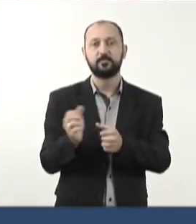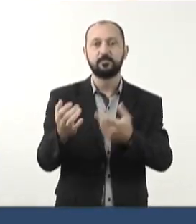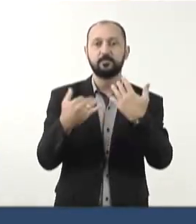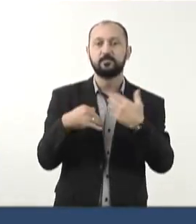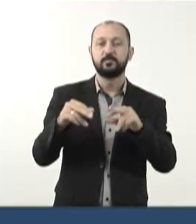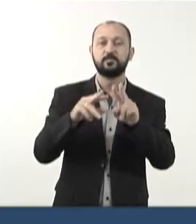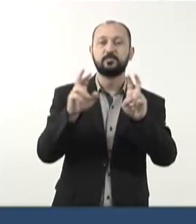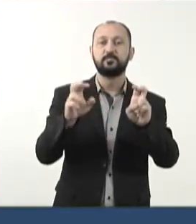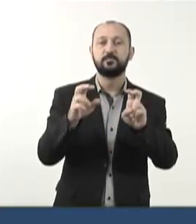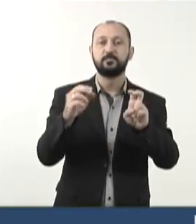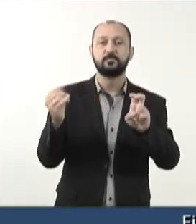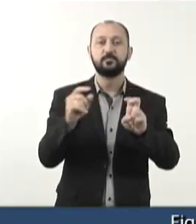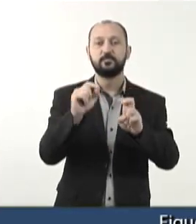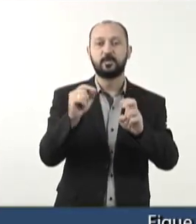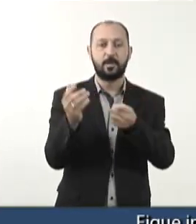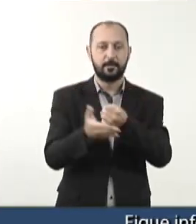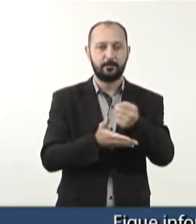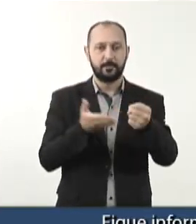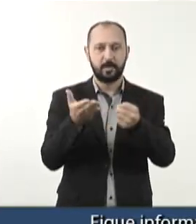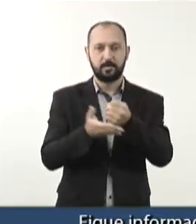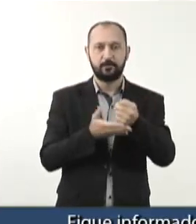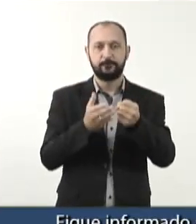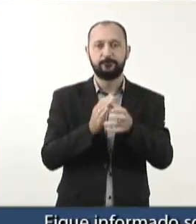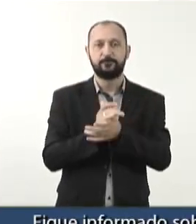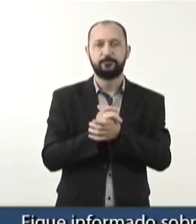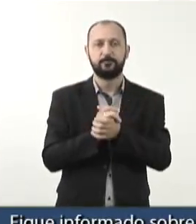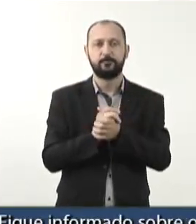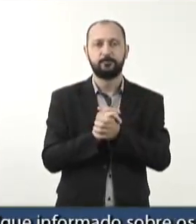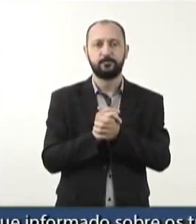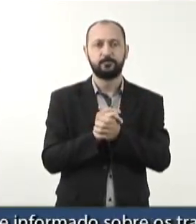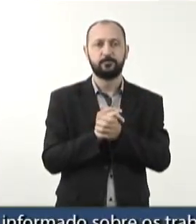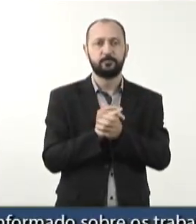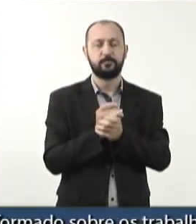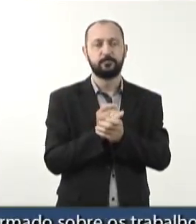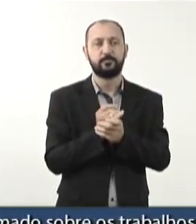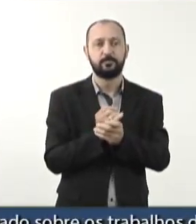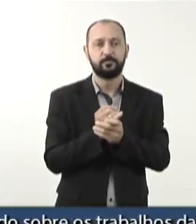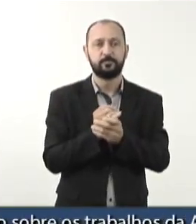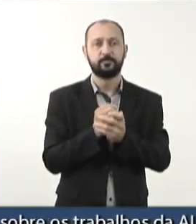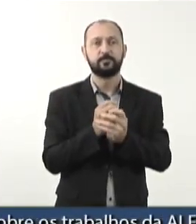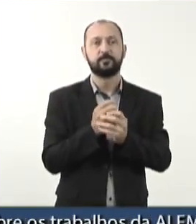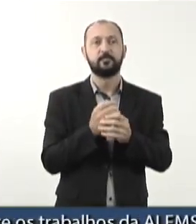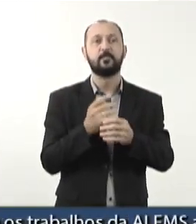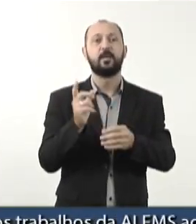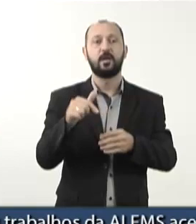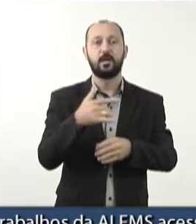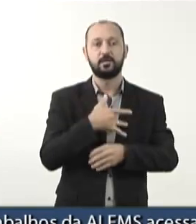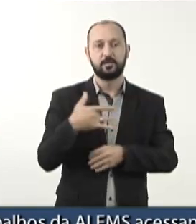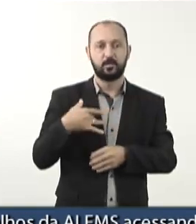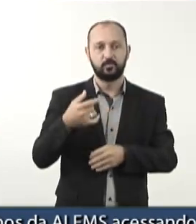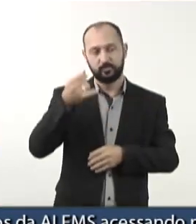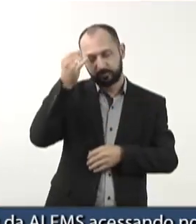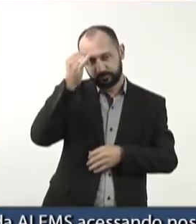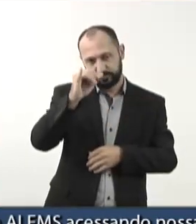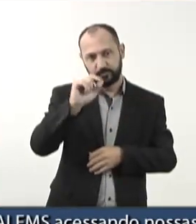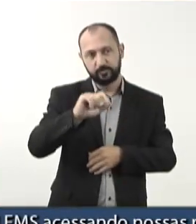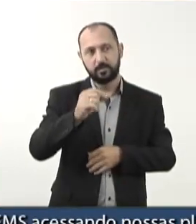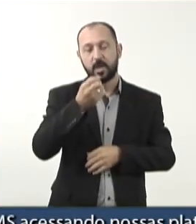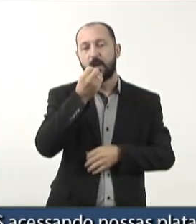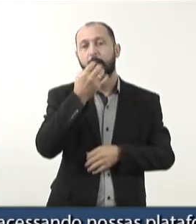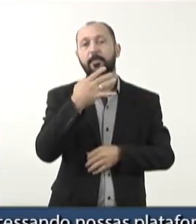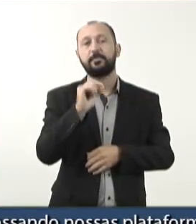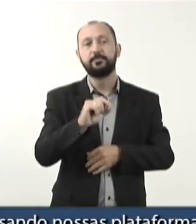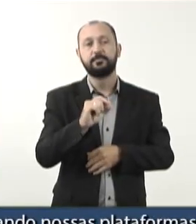muito importante, que é o saneamento básico, porque sem saneamento também não tem saúde. O saneamento é saúde preventiva. Então, é